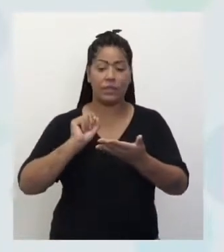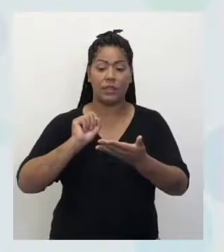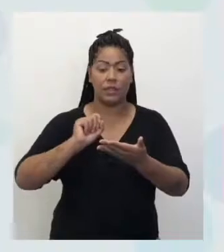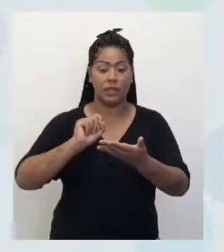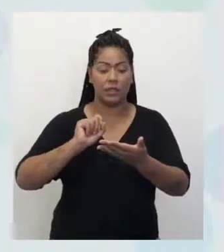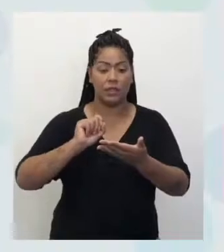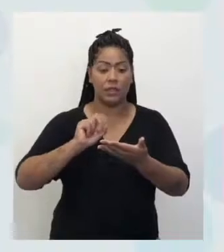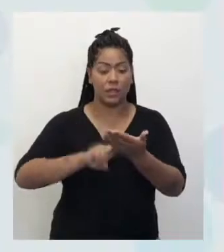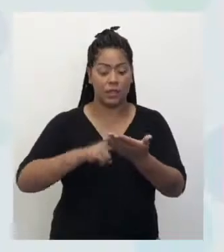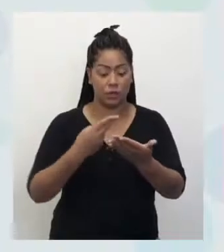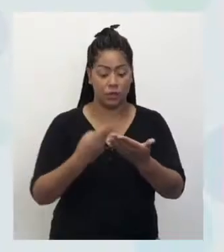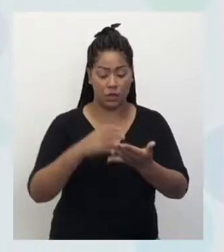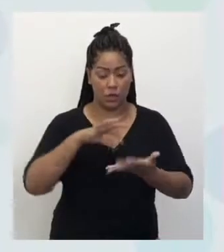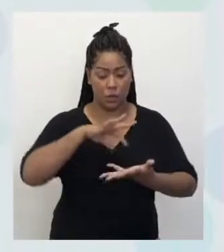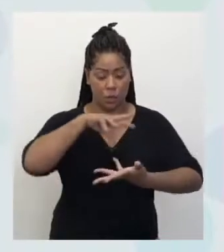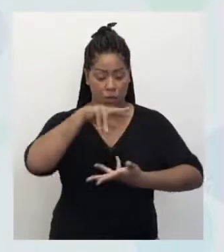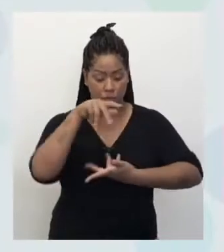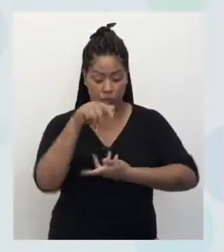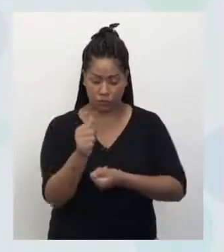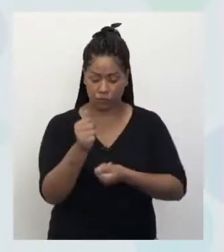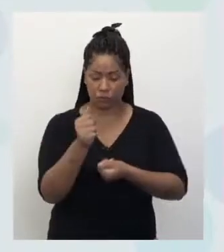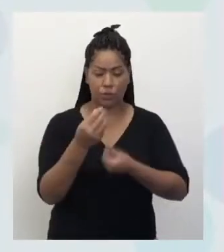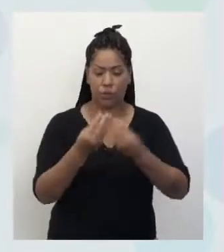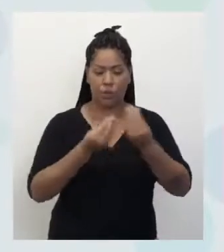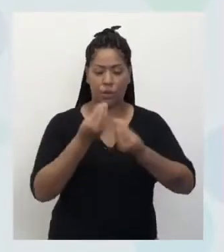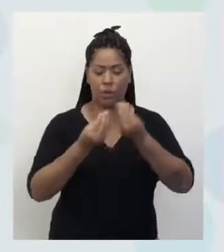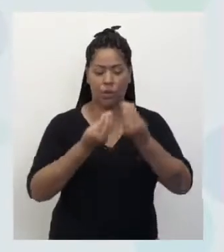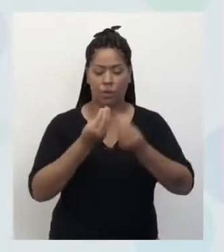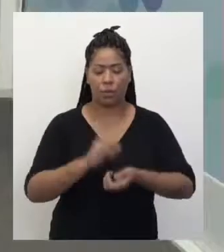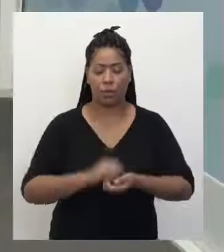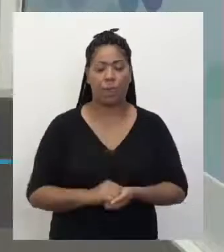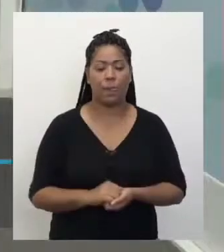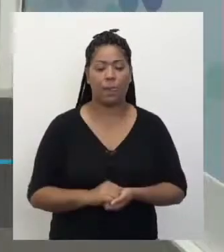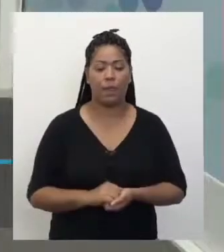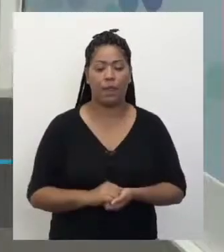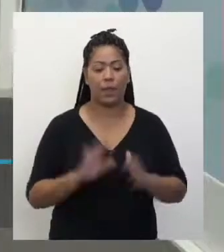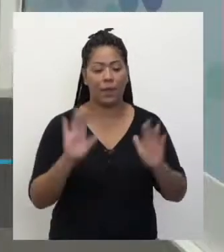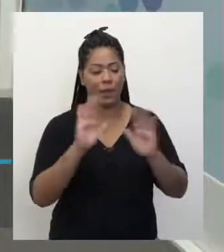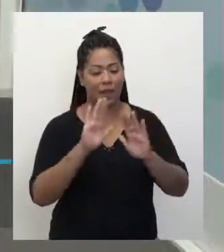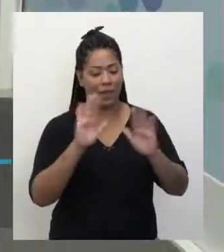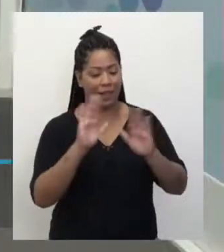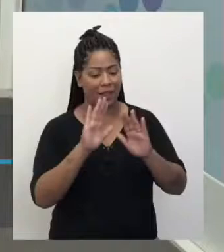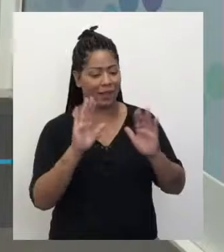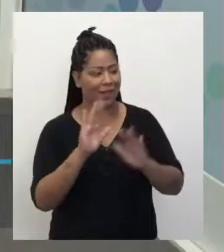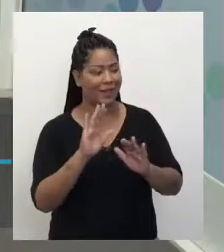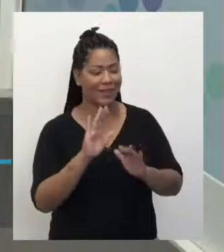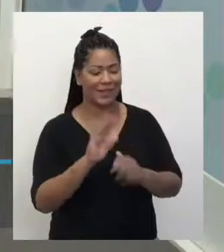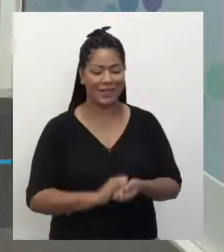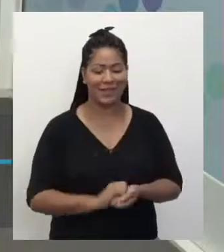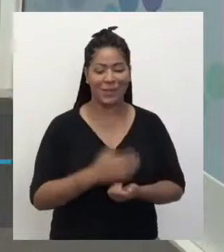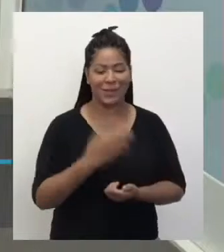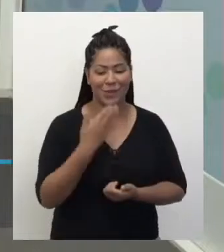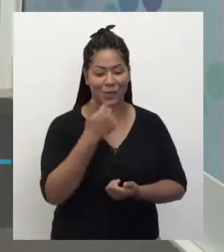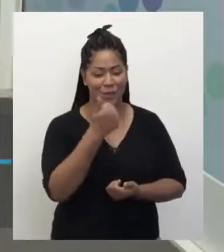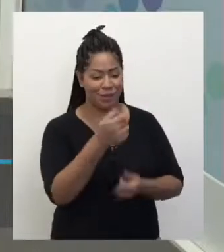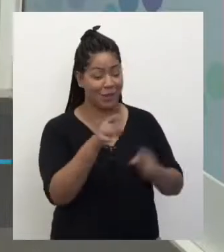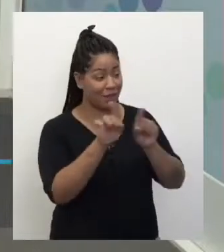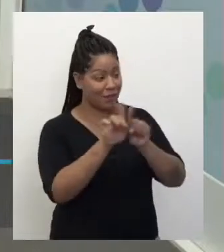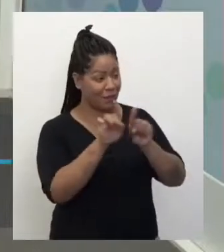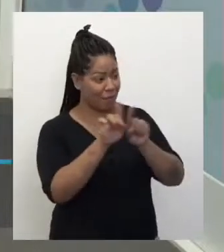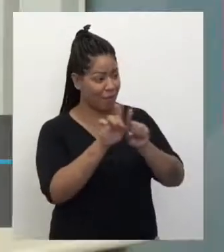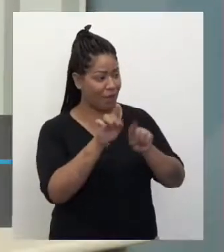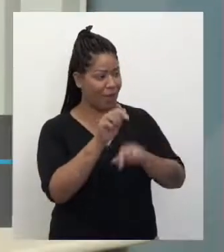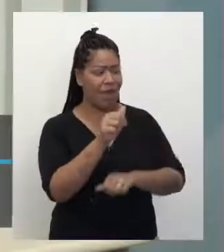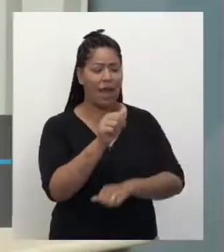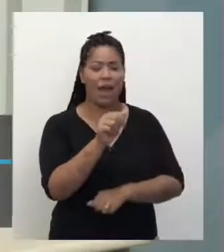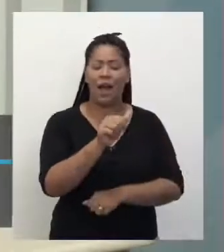do mundo. Sim? Olá, Elaine, tudo bem? Olá, alunos que nos acompanham,